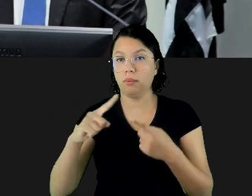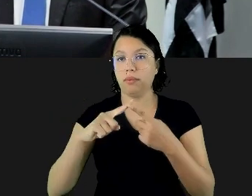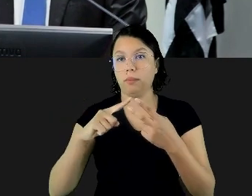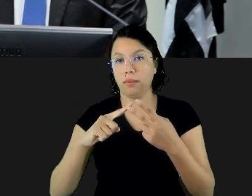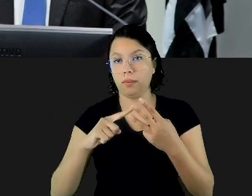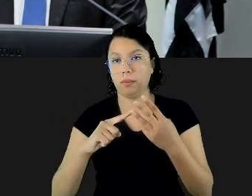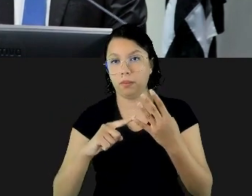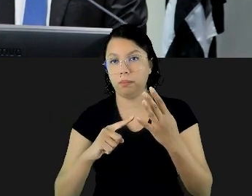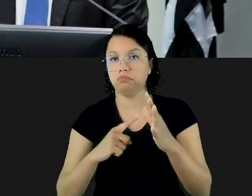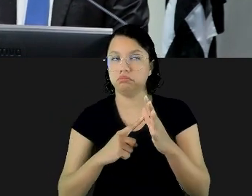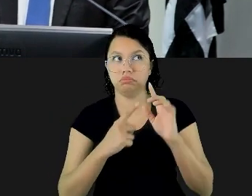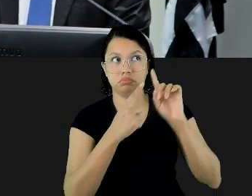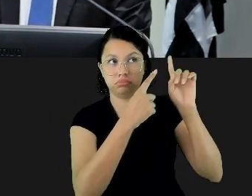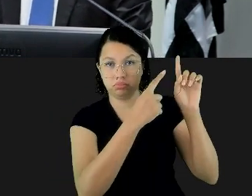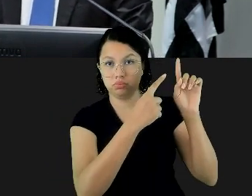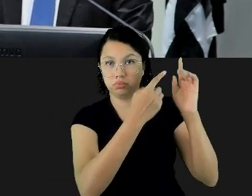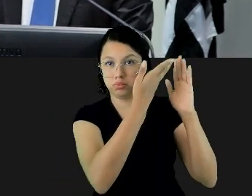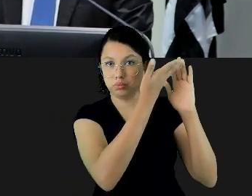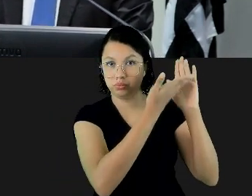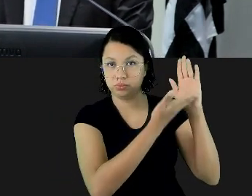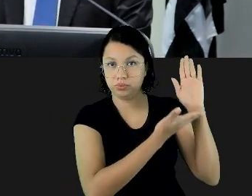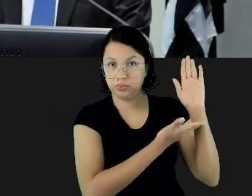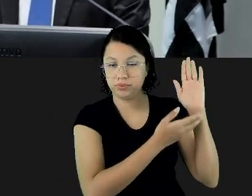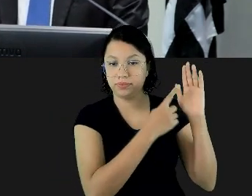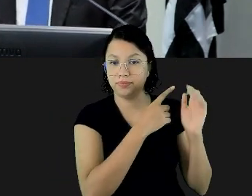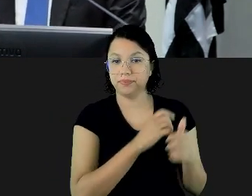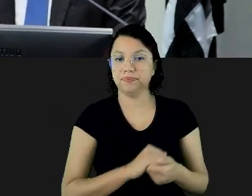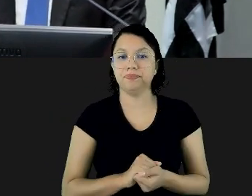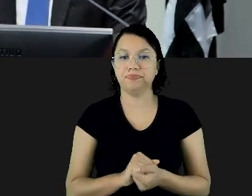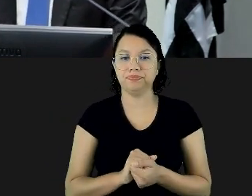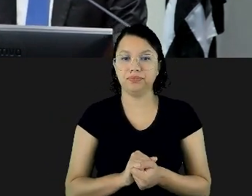Coronel Sapucaia, Dourados e Maracaju.